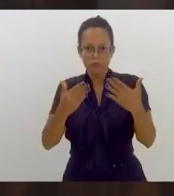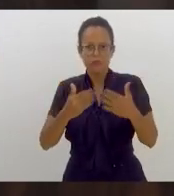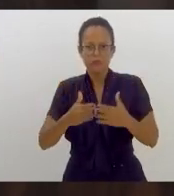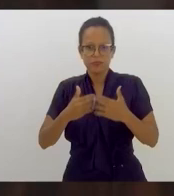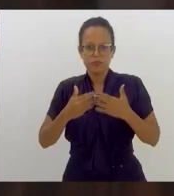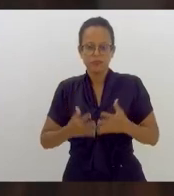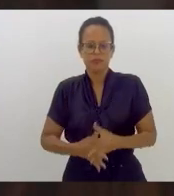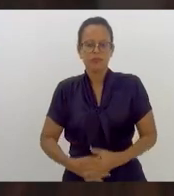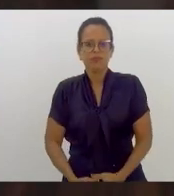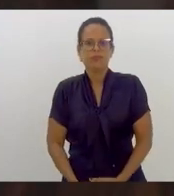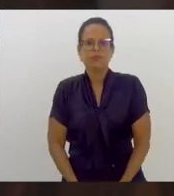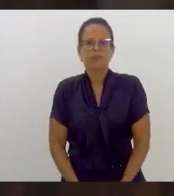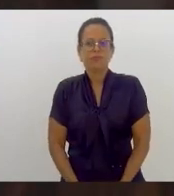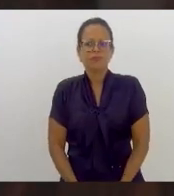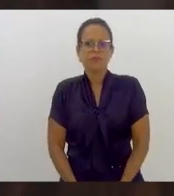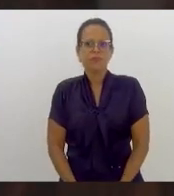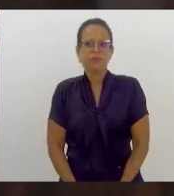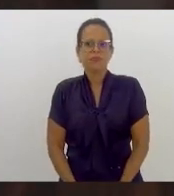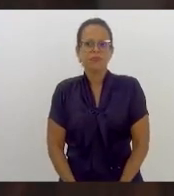equipamento.